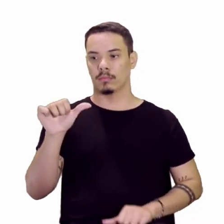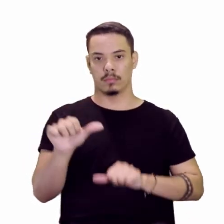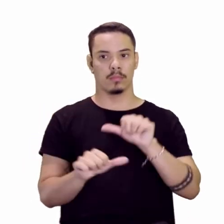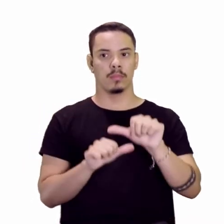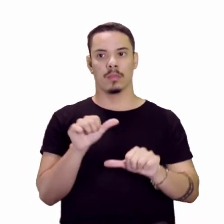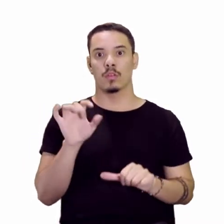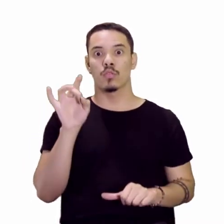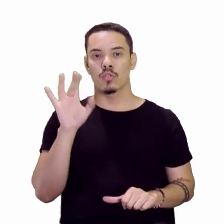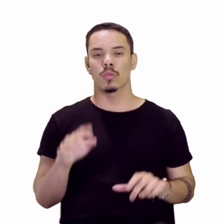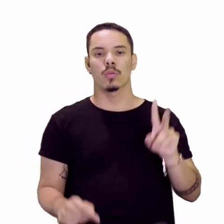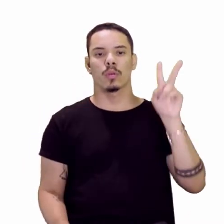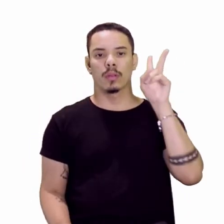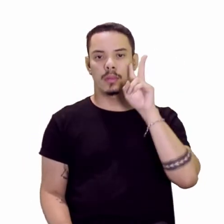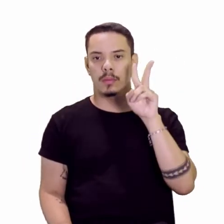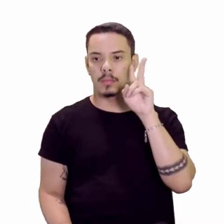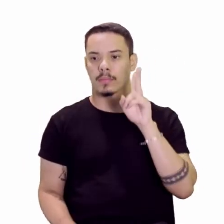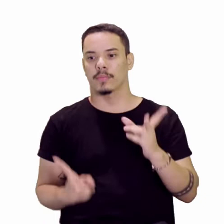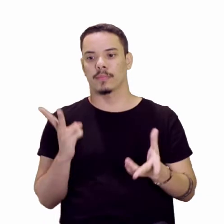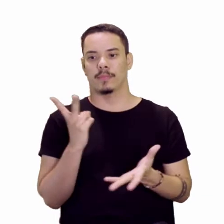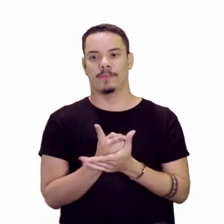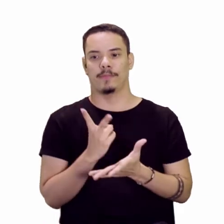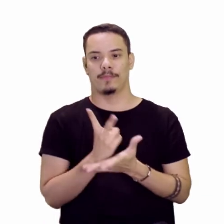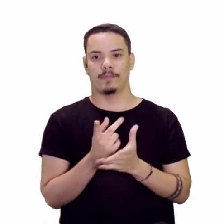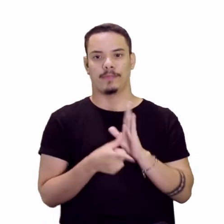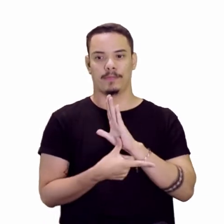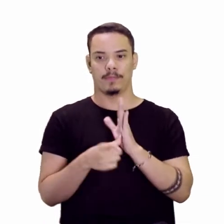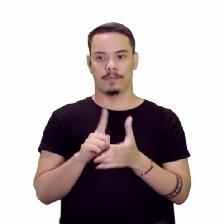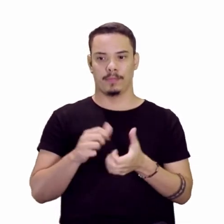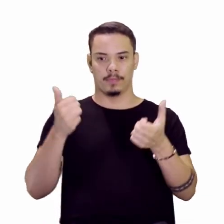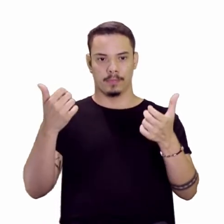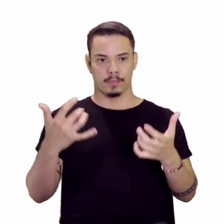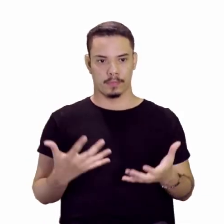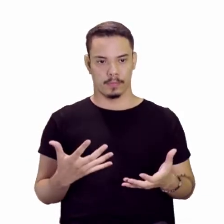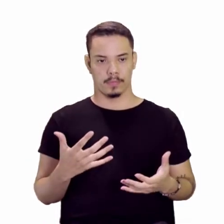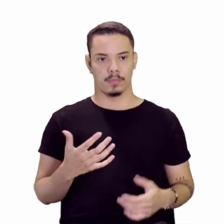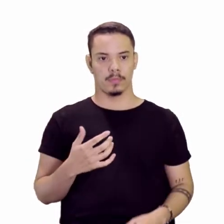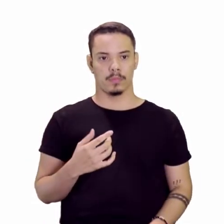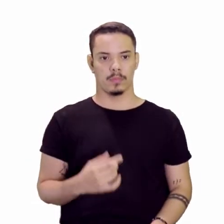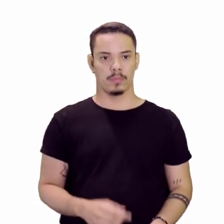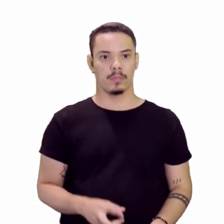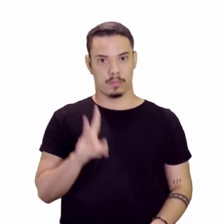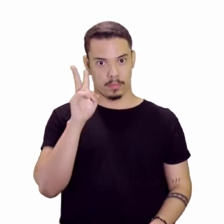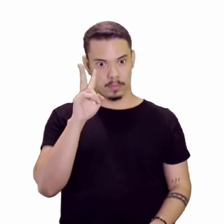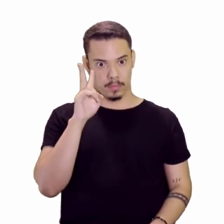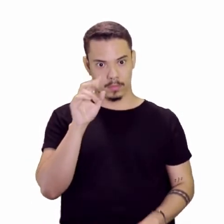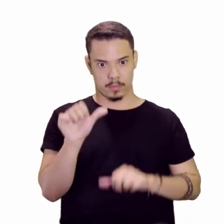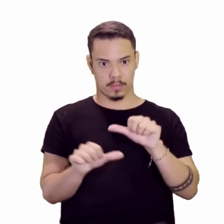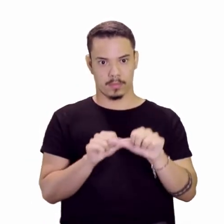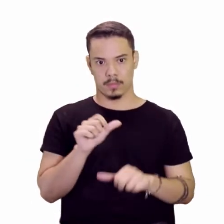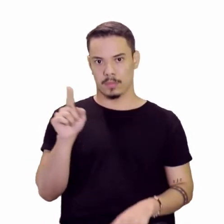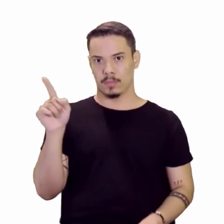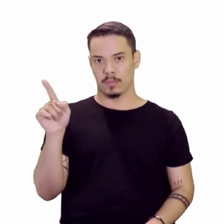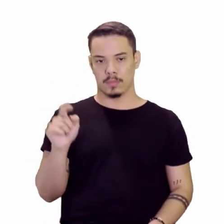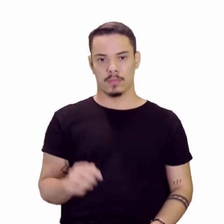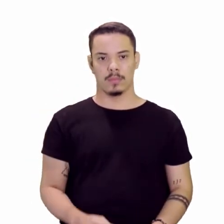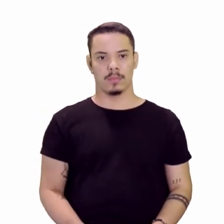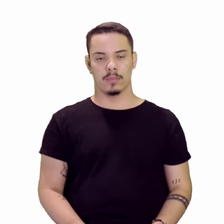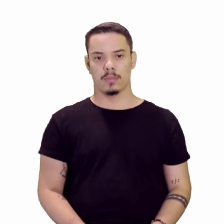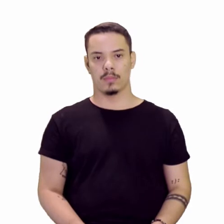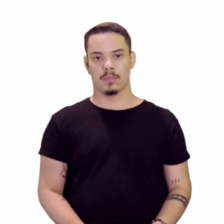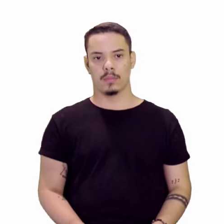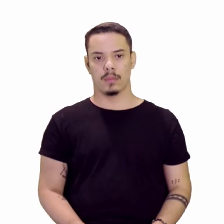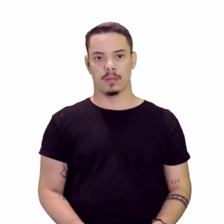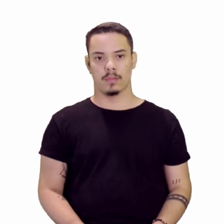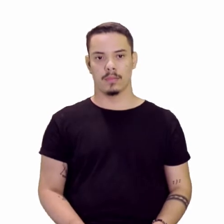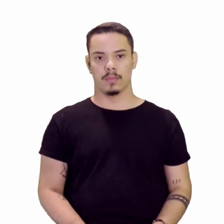só lembrar, pessoal, do esquema lá, olha só. Centímetro. Centímetro. 10 a menos